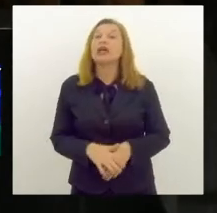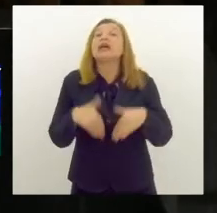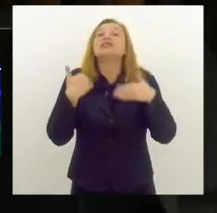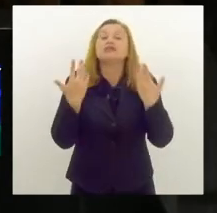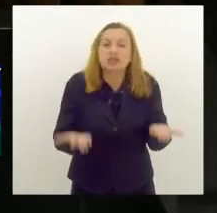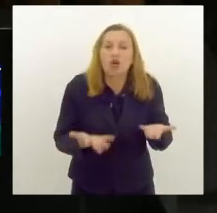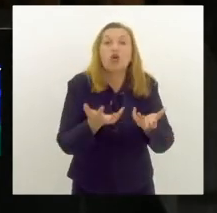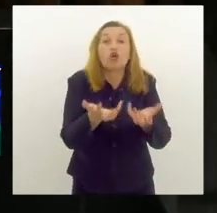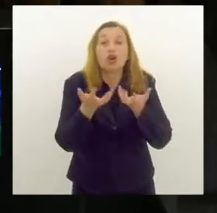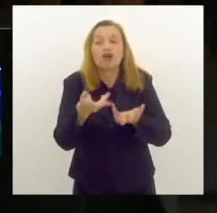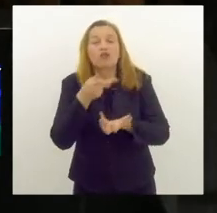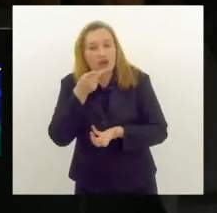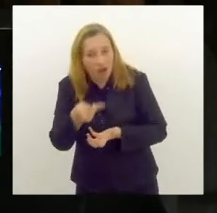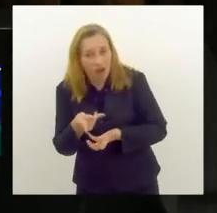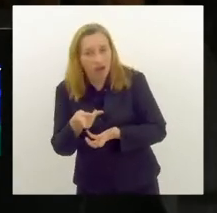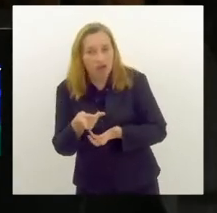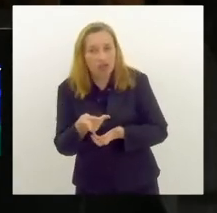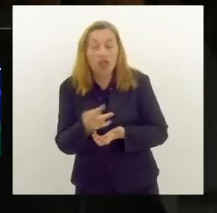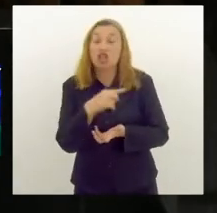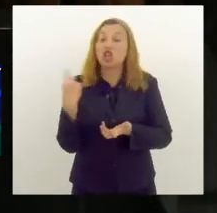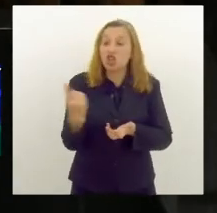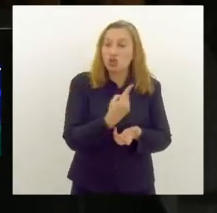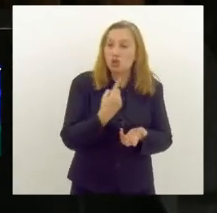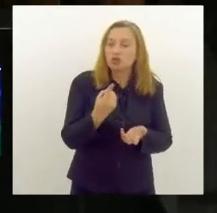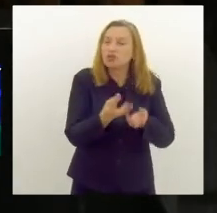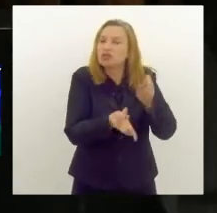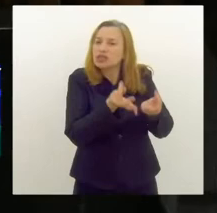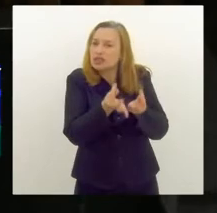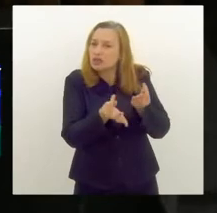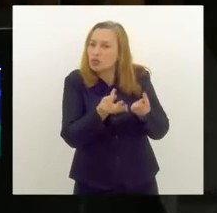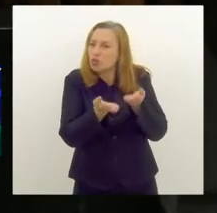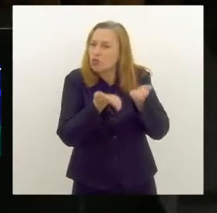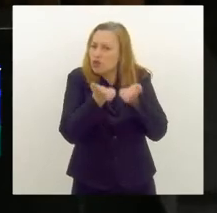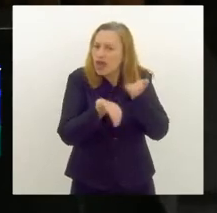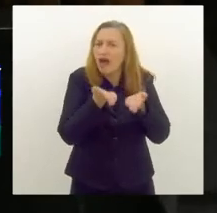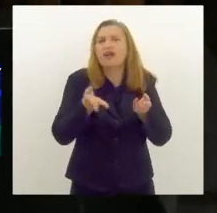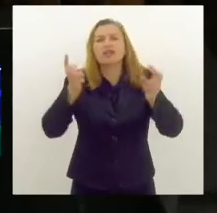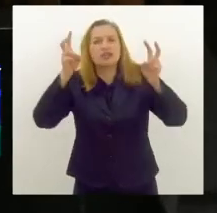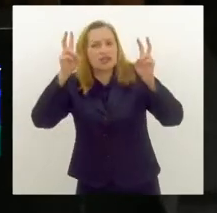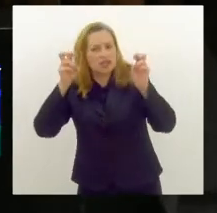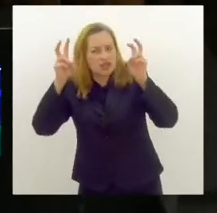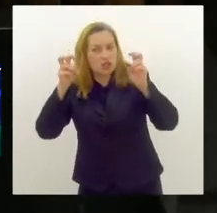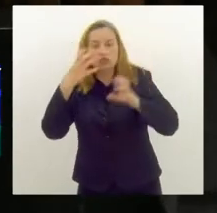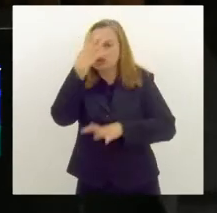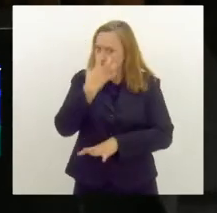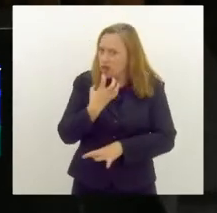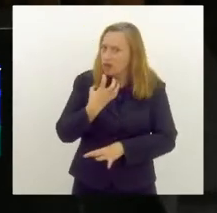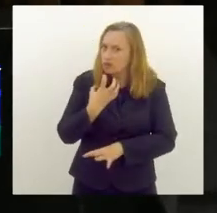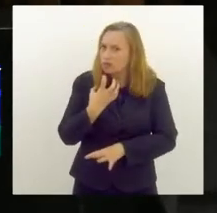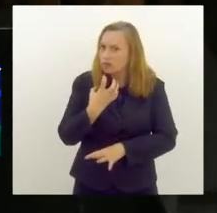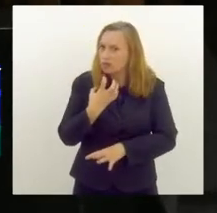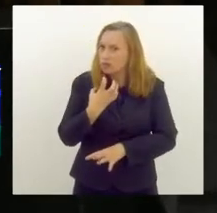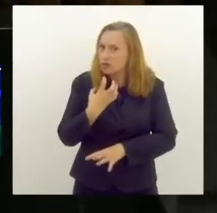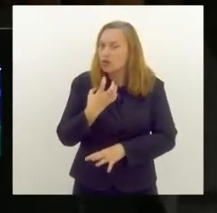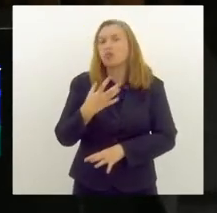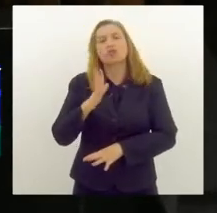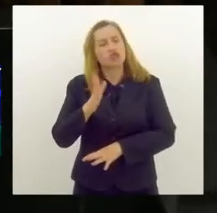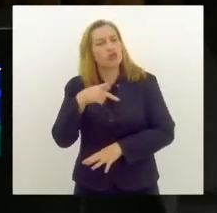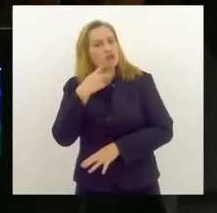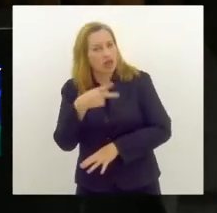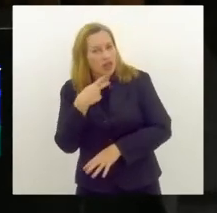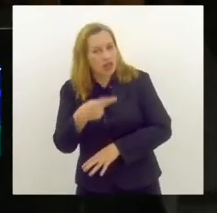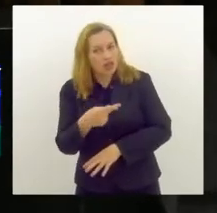Então, eu quero dizer que nós devemos tratar esse assunto com bastante seriedade. Como eu estava